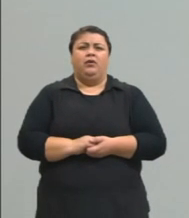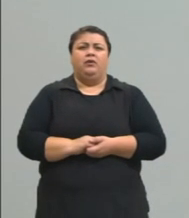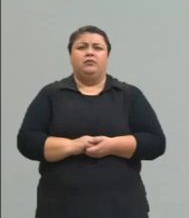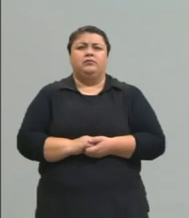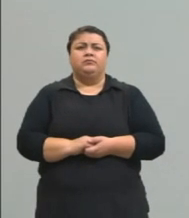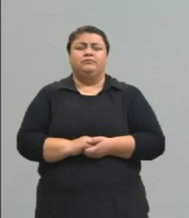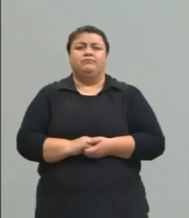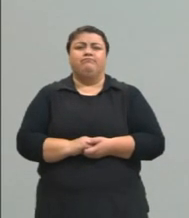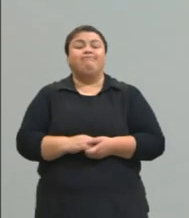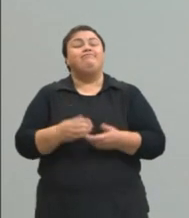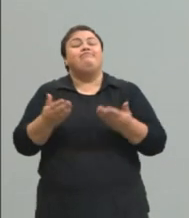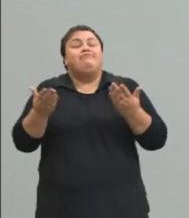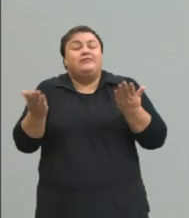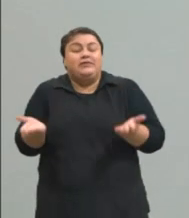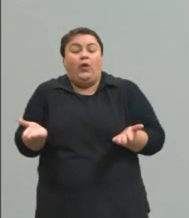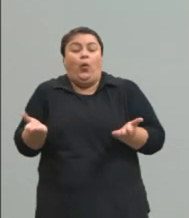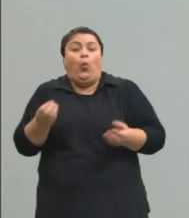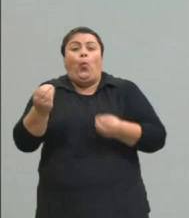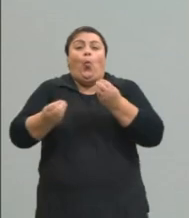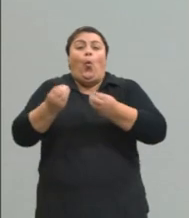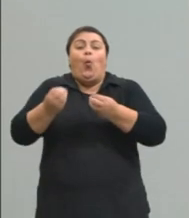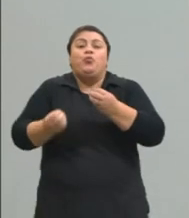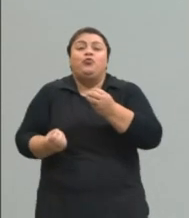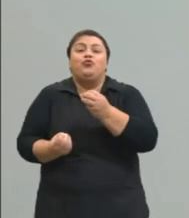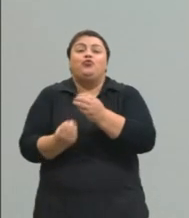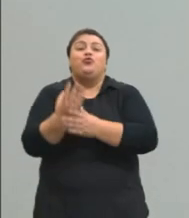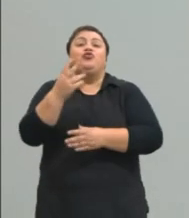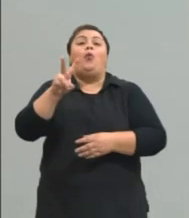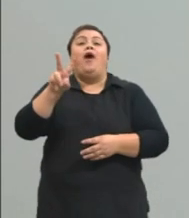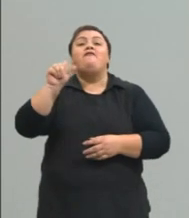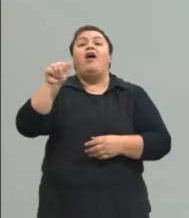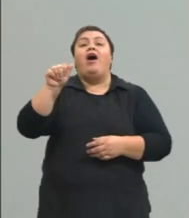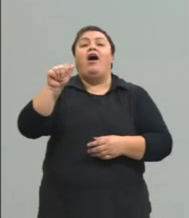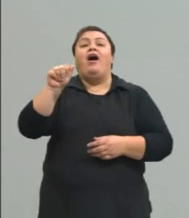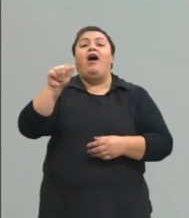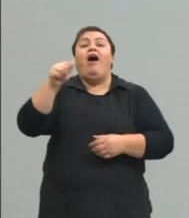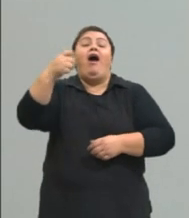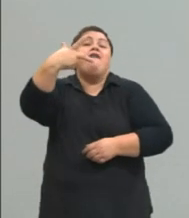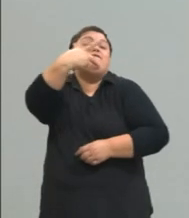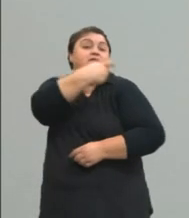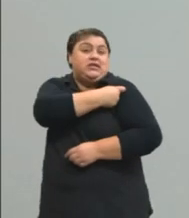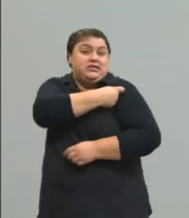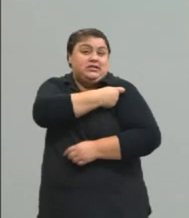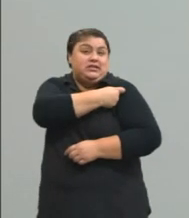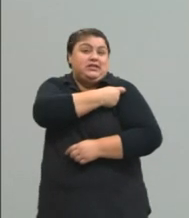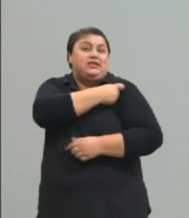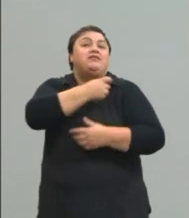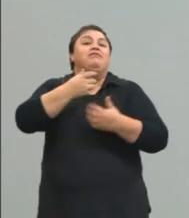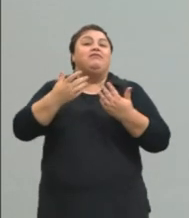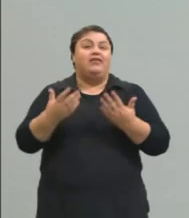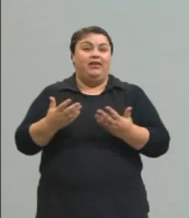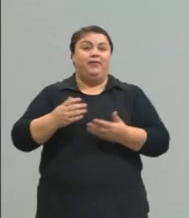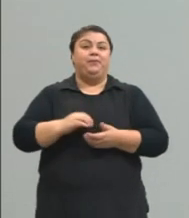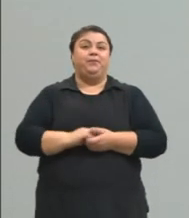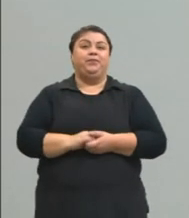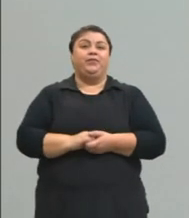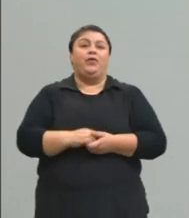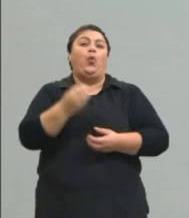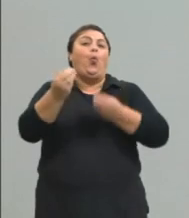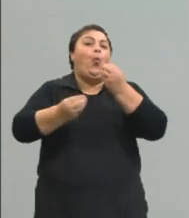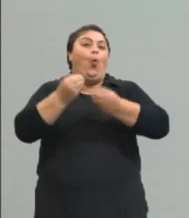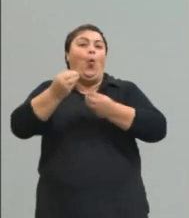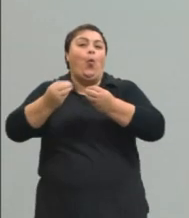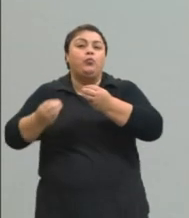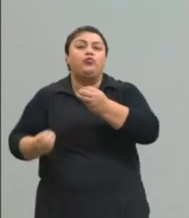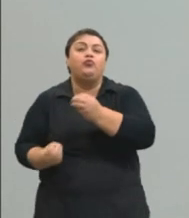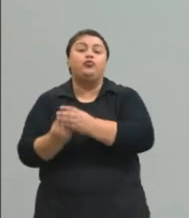Bom, então, como é que surgiu a varíola? A varíola não, a vacina, né? Tudo vê a varíola, a vacina. Como é que surgiu